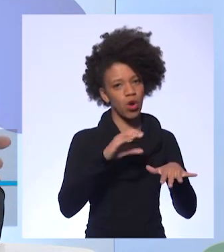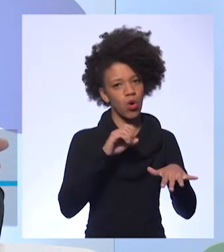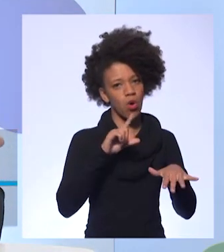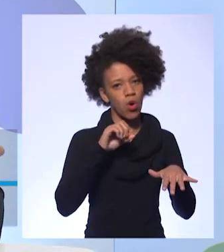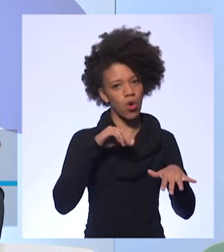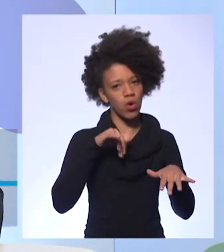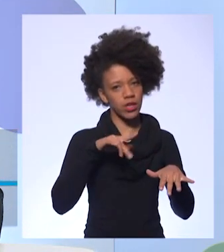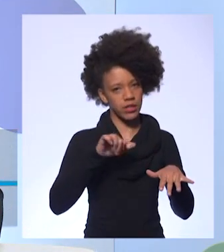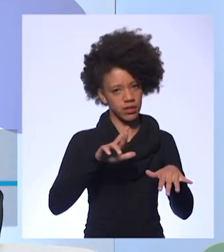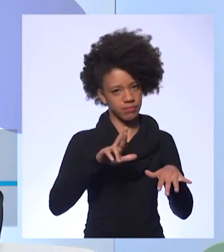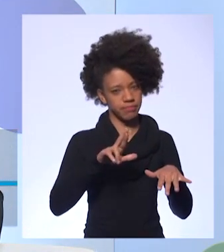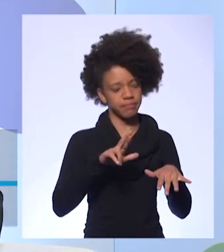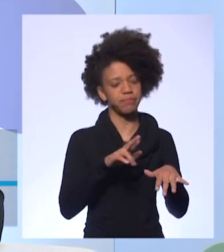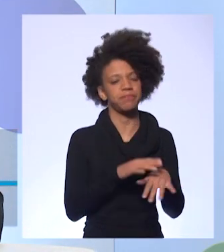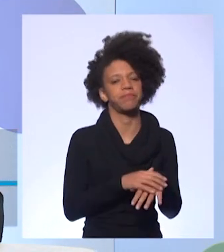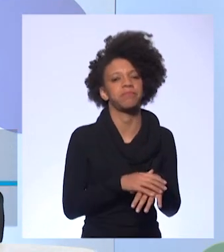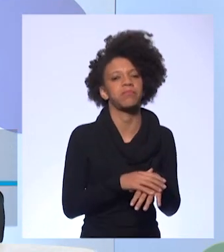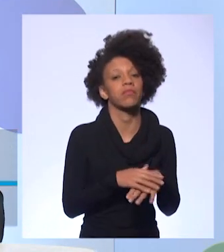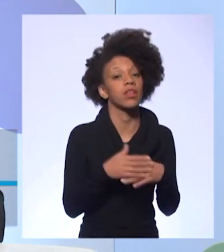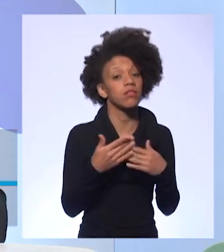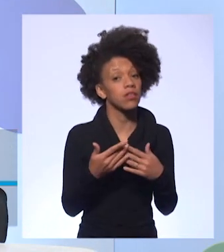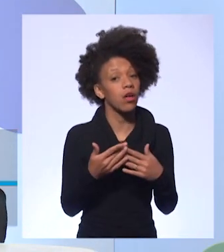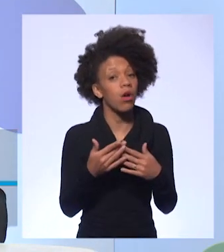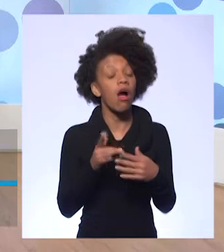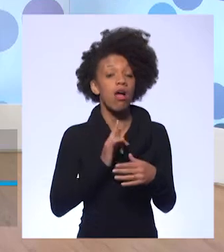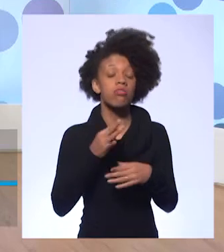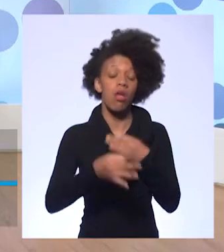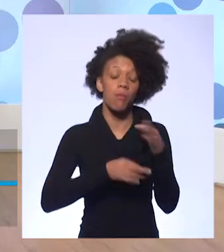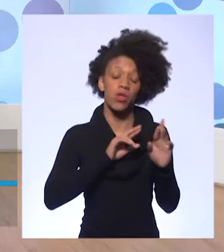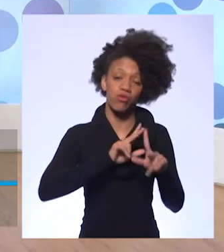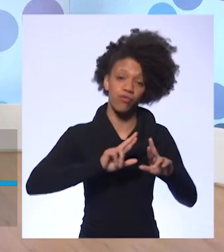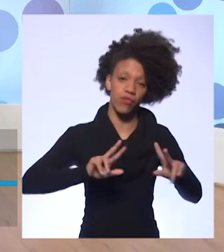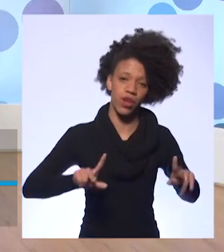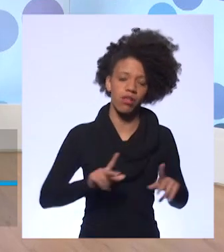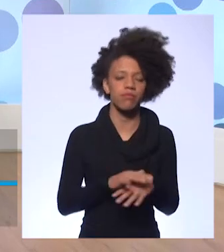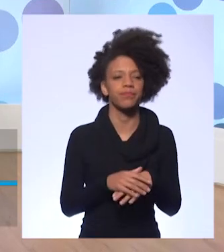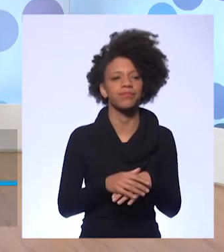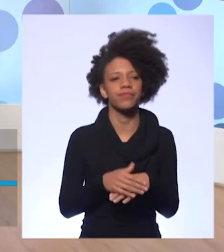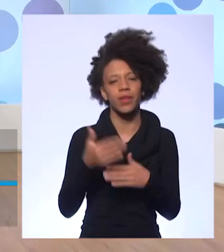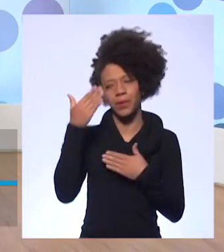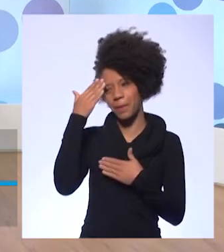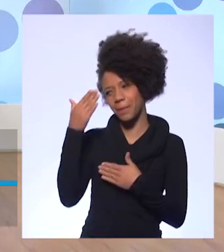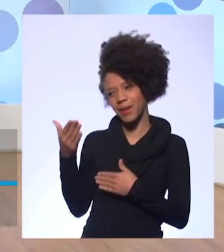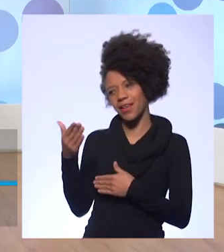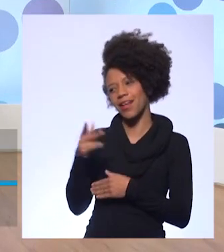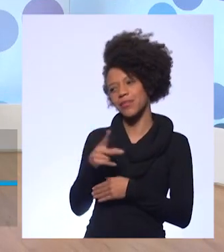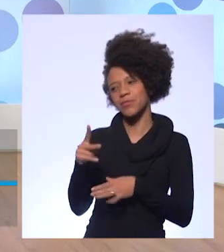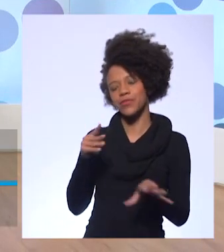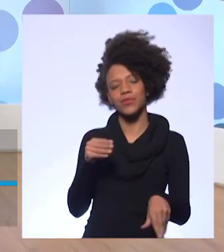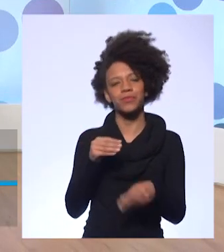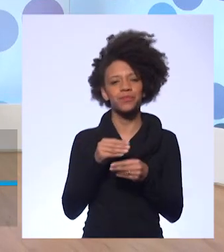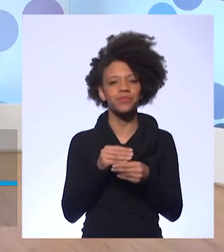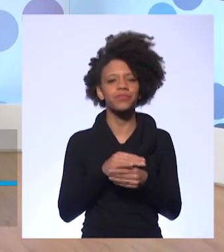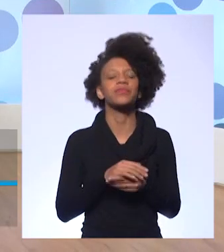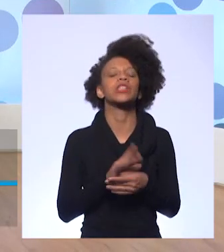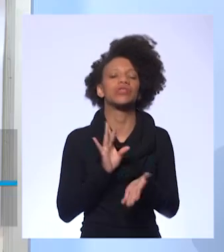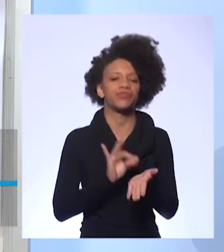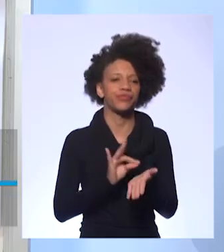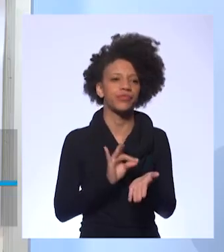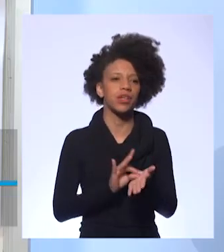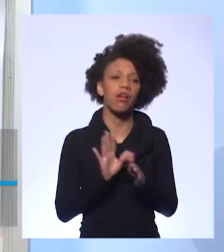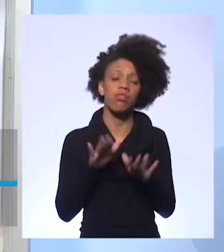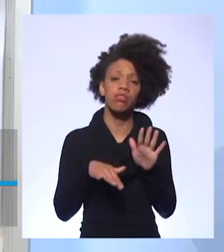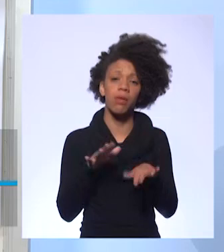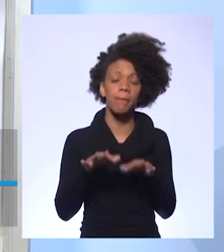visões diferentes Ok vamos lá Prof então muito obrigada pela o professor Carlos realmente